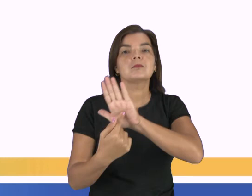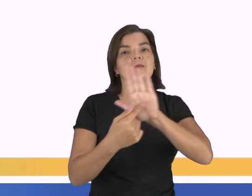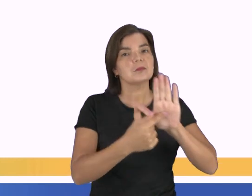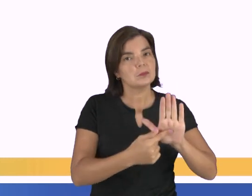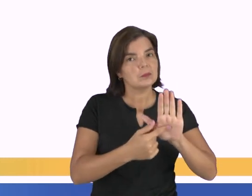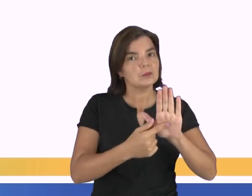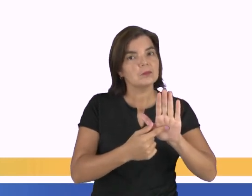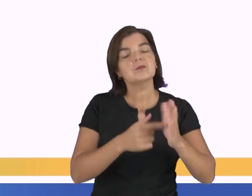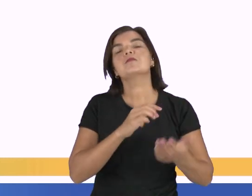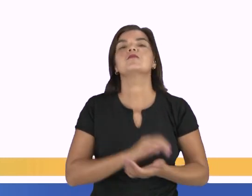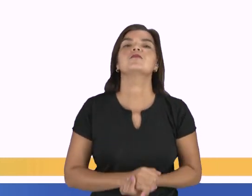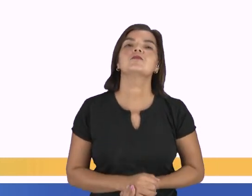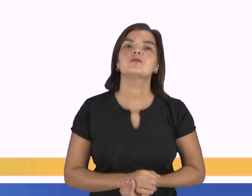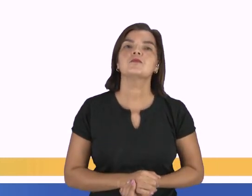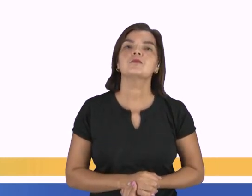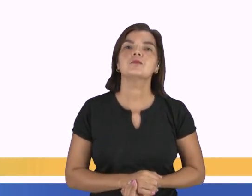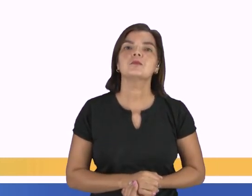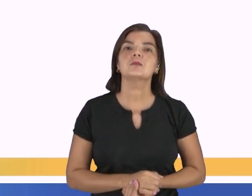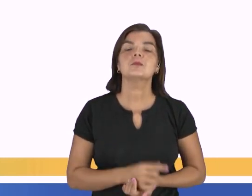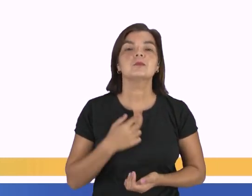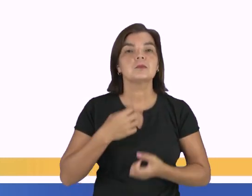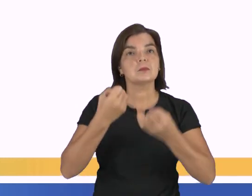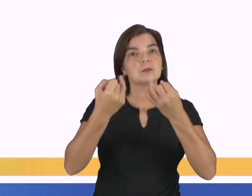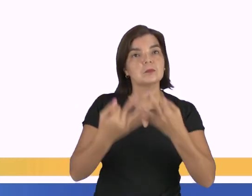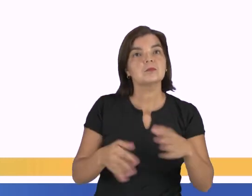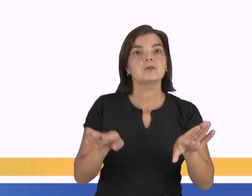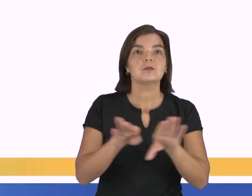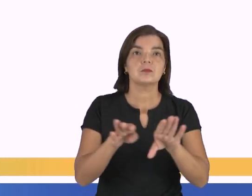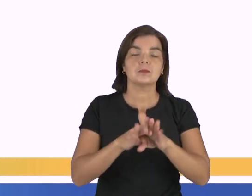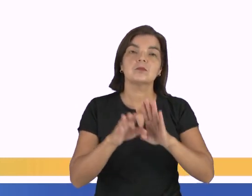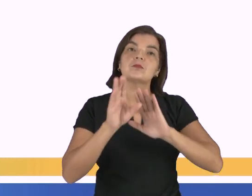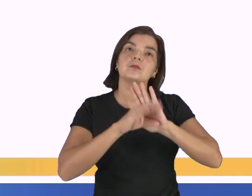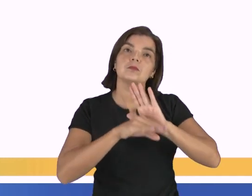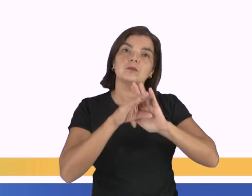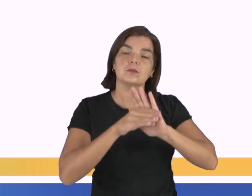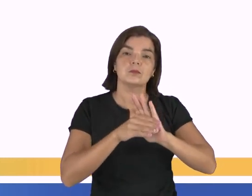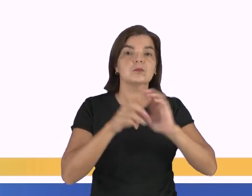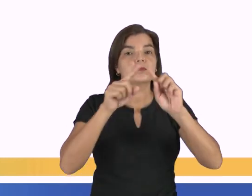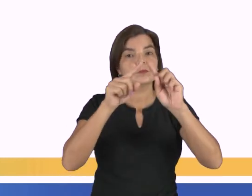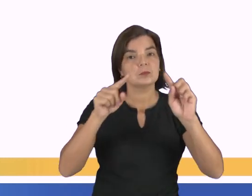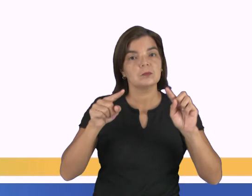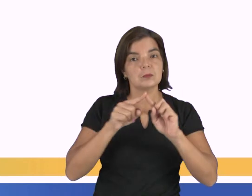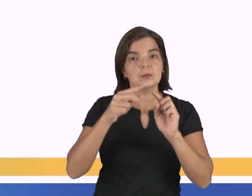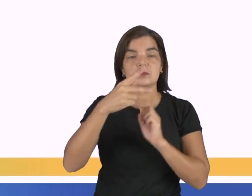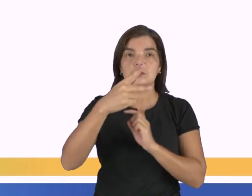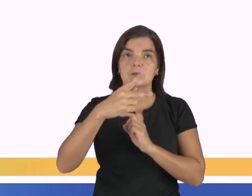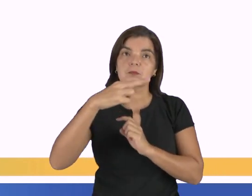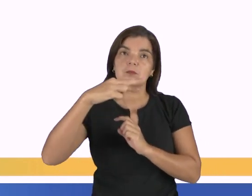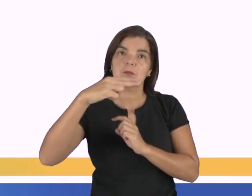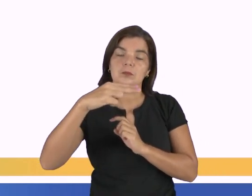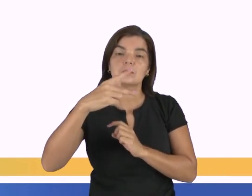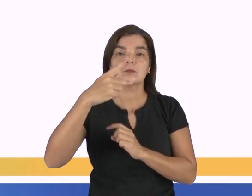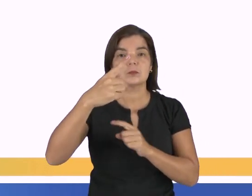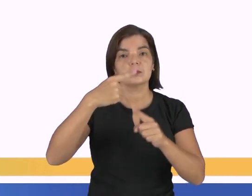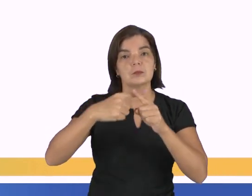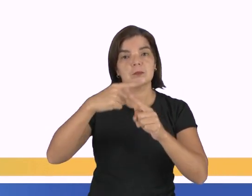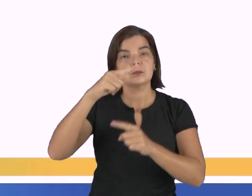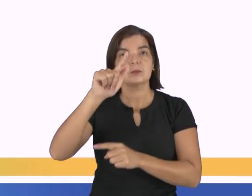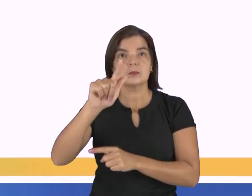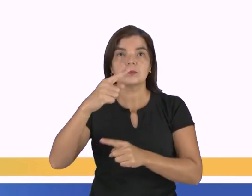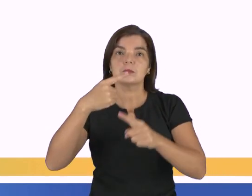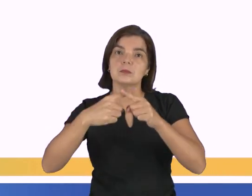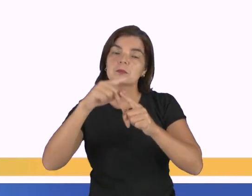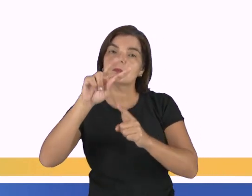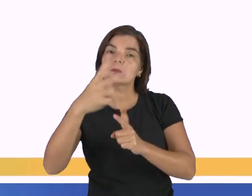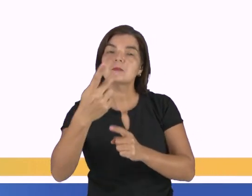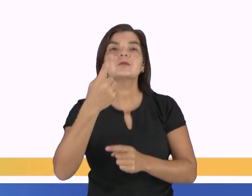lá quando eu estava explicando o conteúdo, que é a variação de pressão a densidade, a gravidade e a